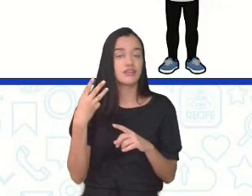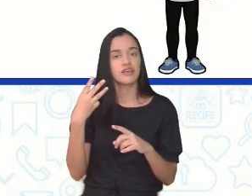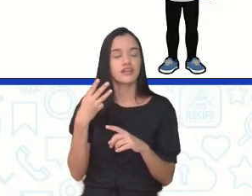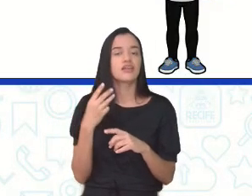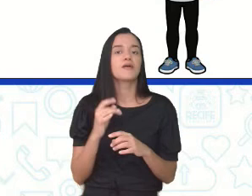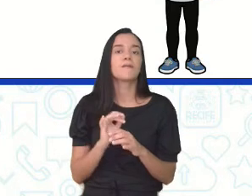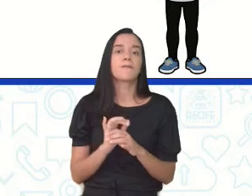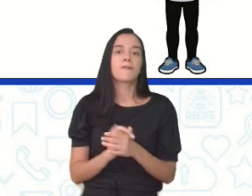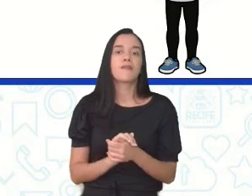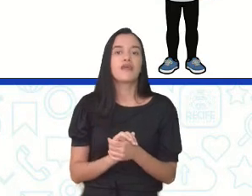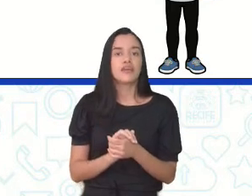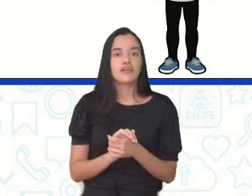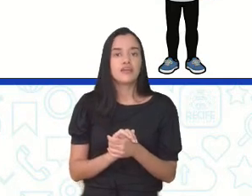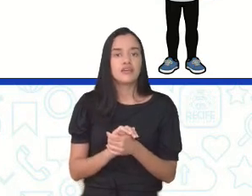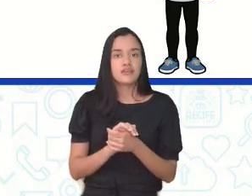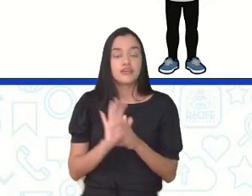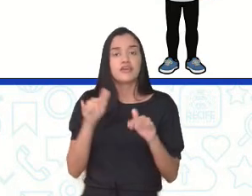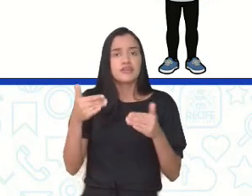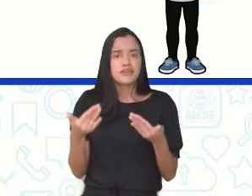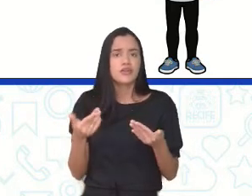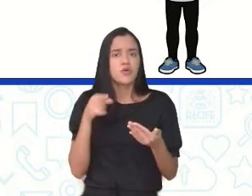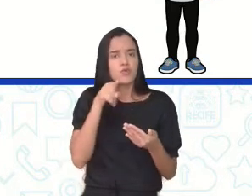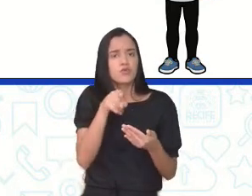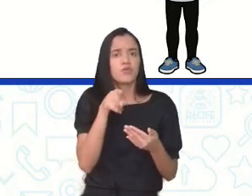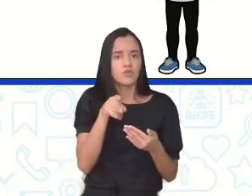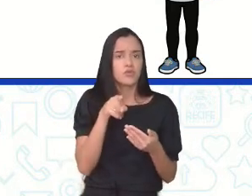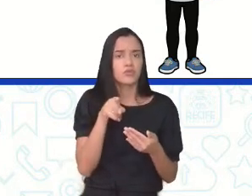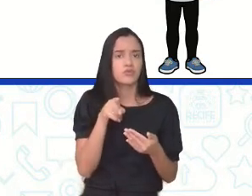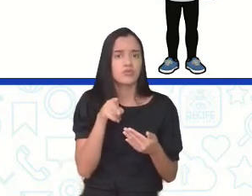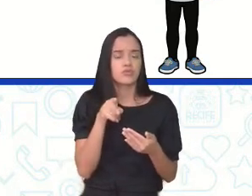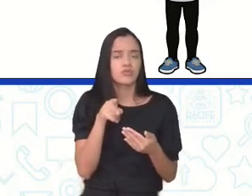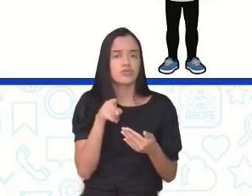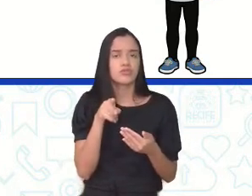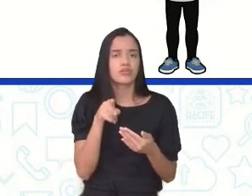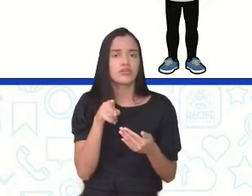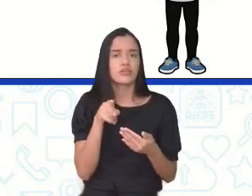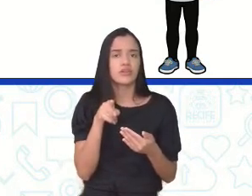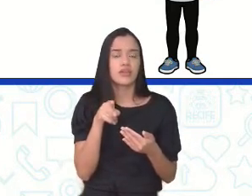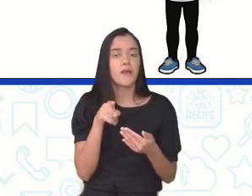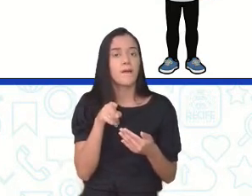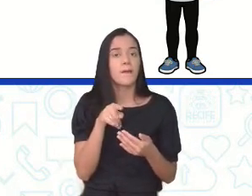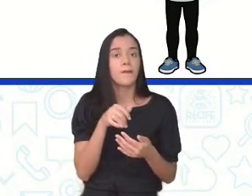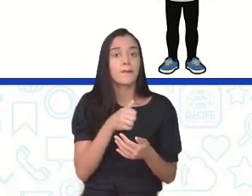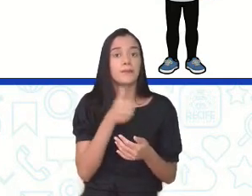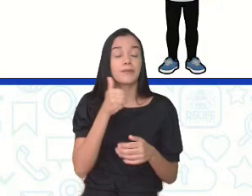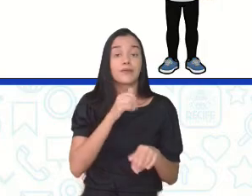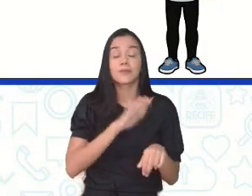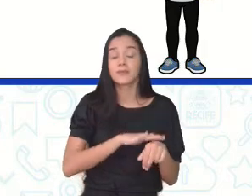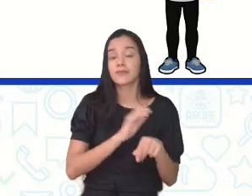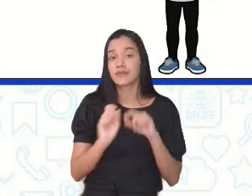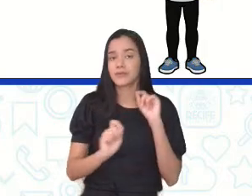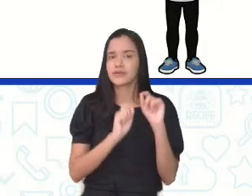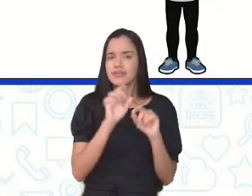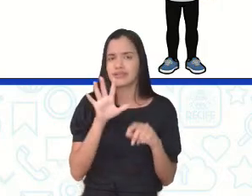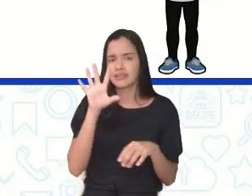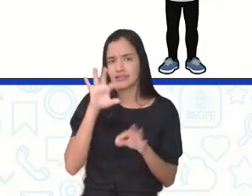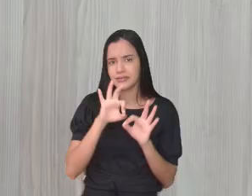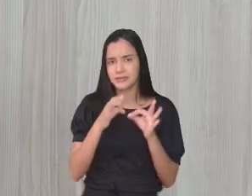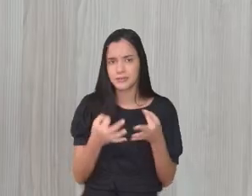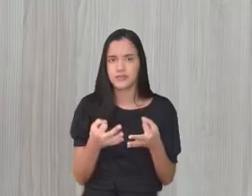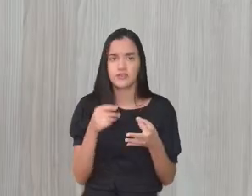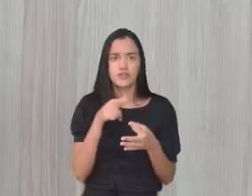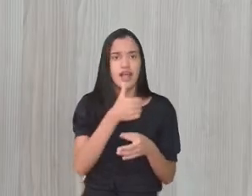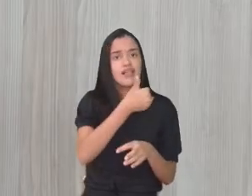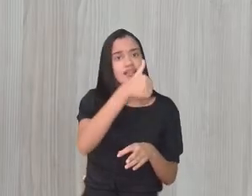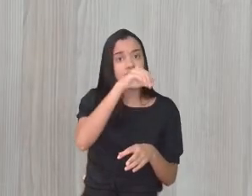10 vezes 10 vezes 10. E aí você vai para o primeiro caso, que é o caso mais simples. Então, você